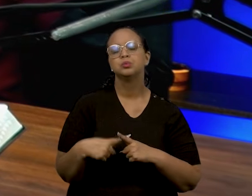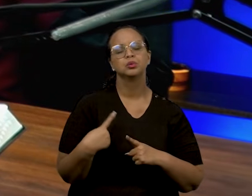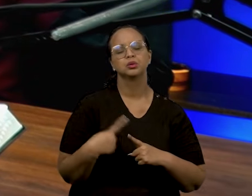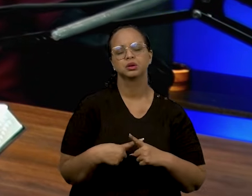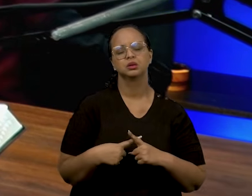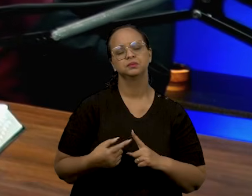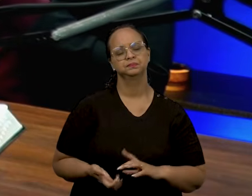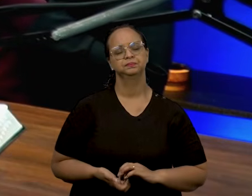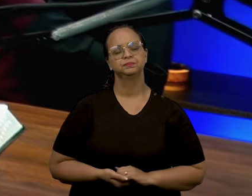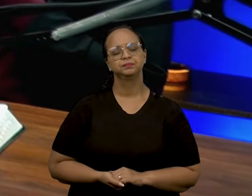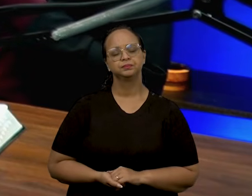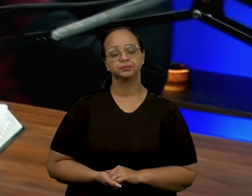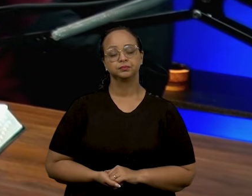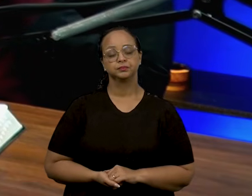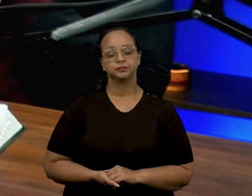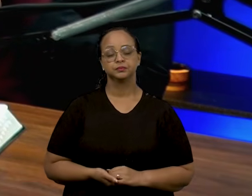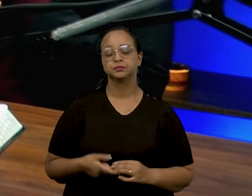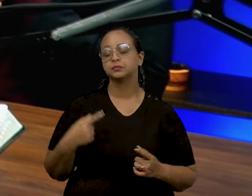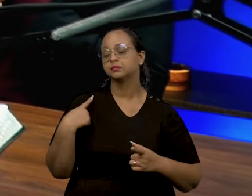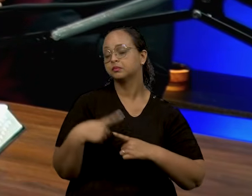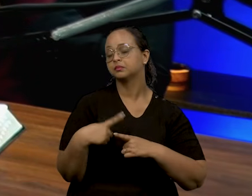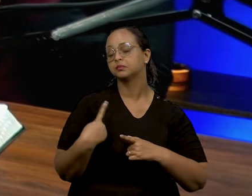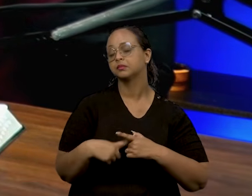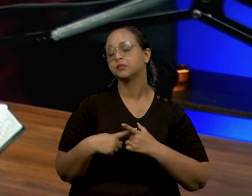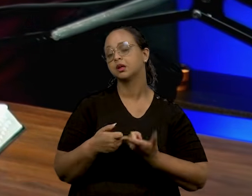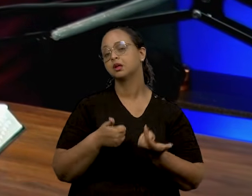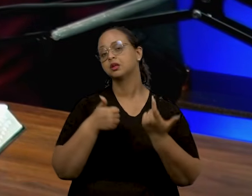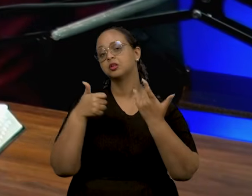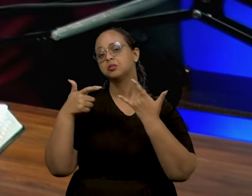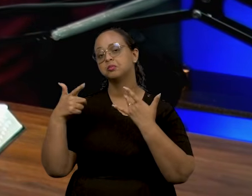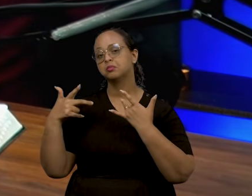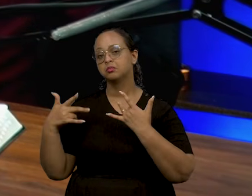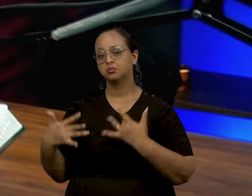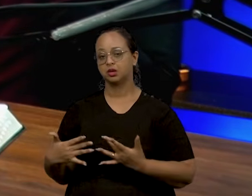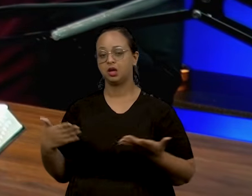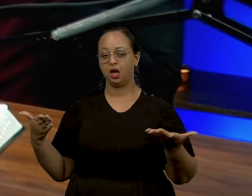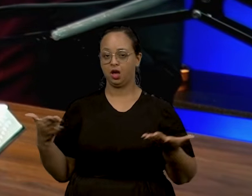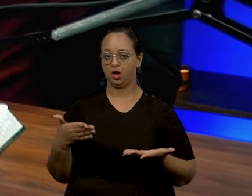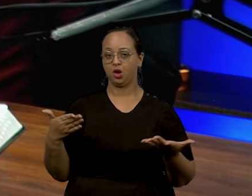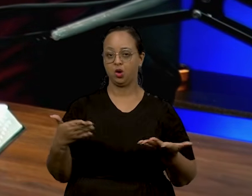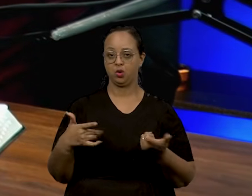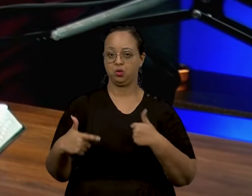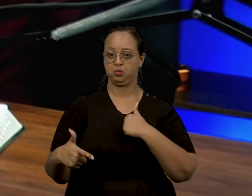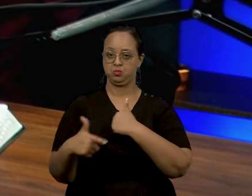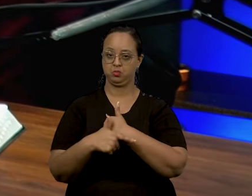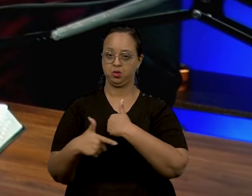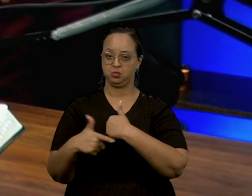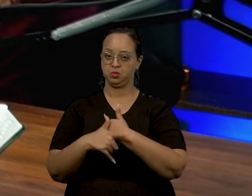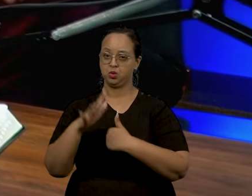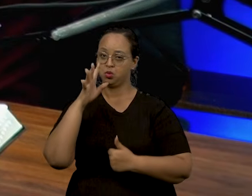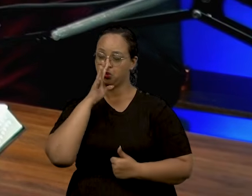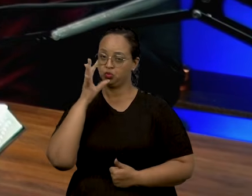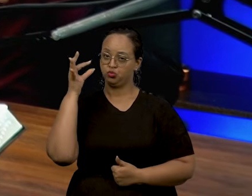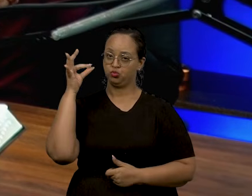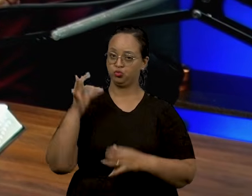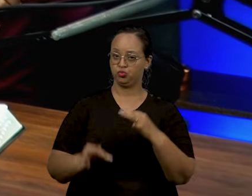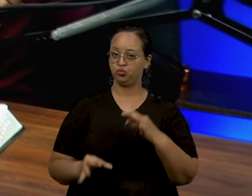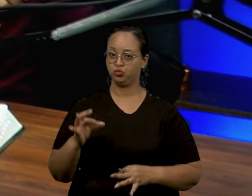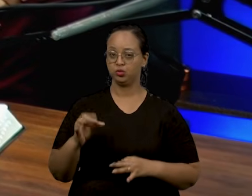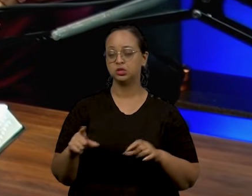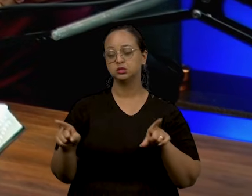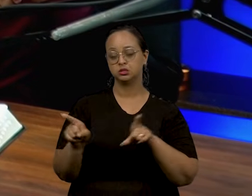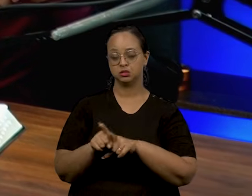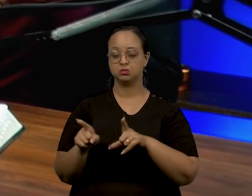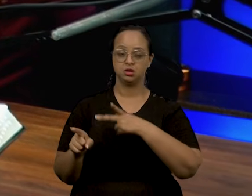que entra agora a figura do juiz, a figura do acusador, nós sabemos quem é o